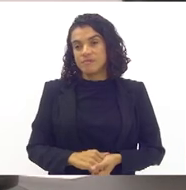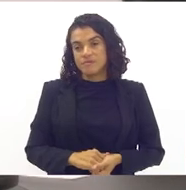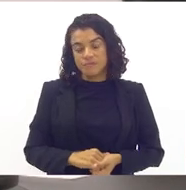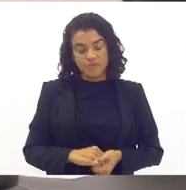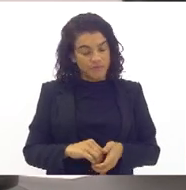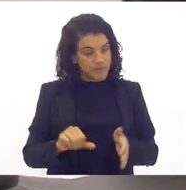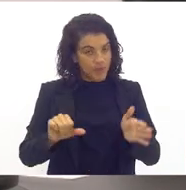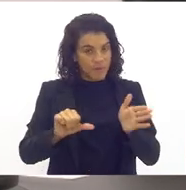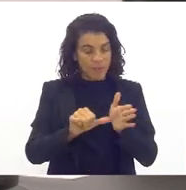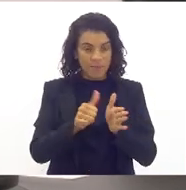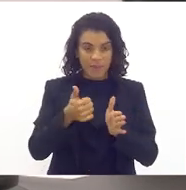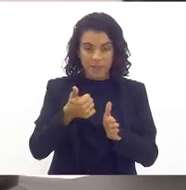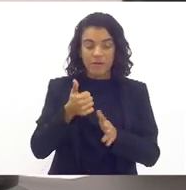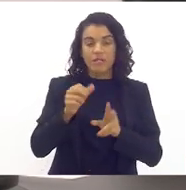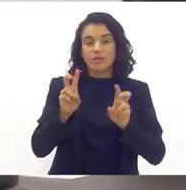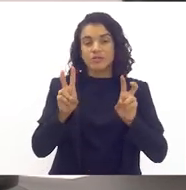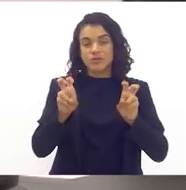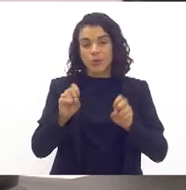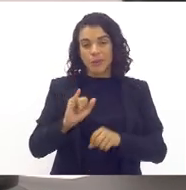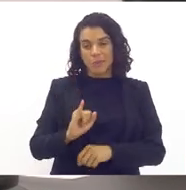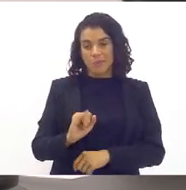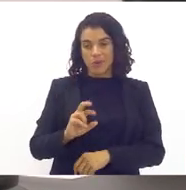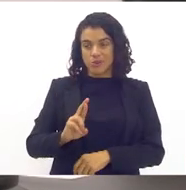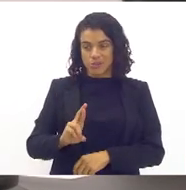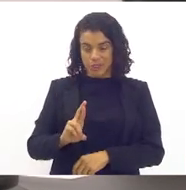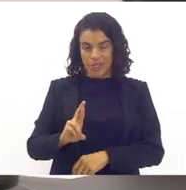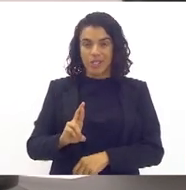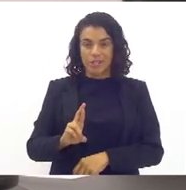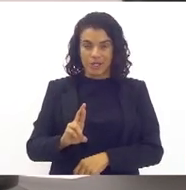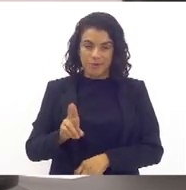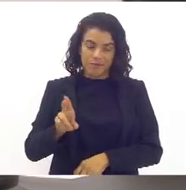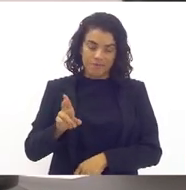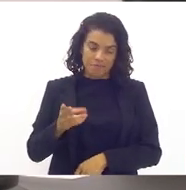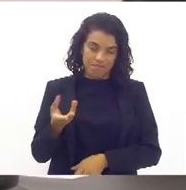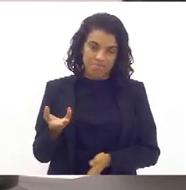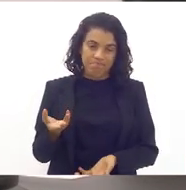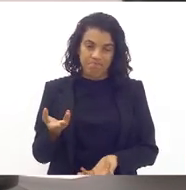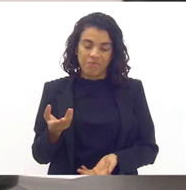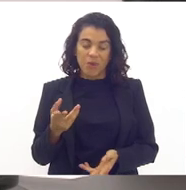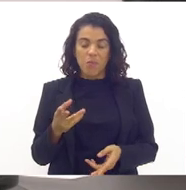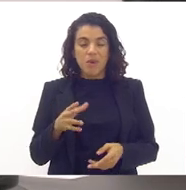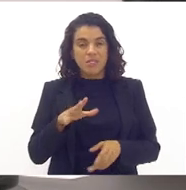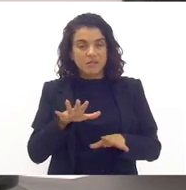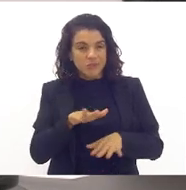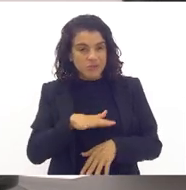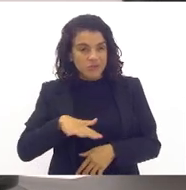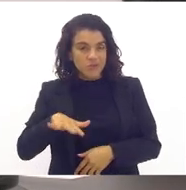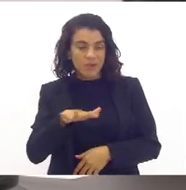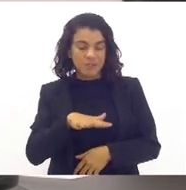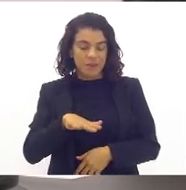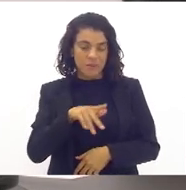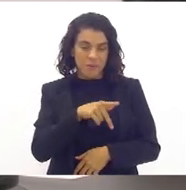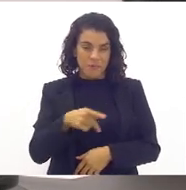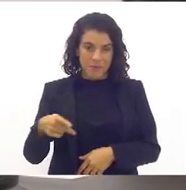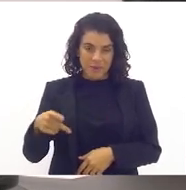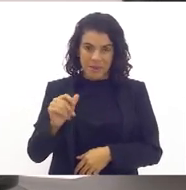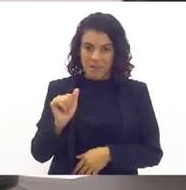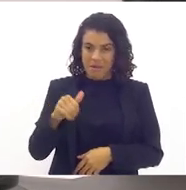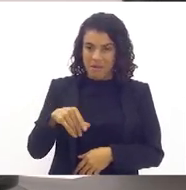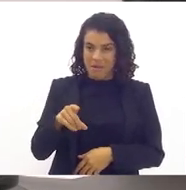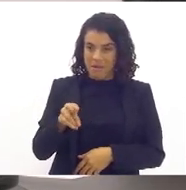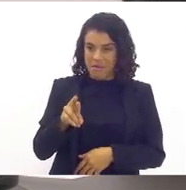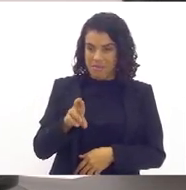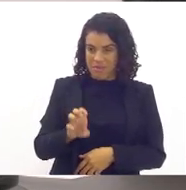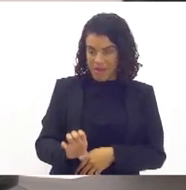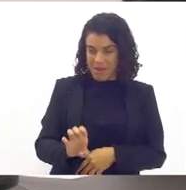Primeiro ponto aqui, a questão do imposto de renda, que também foi uma questão colocada pelo presidente André e pelo deputado